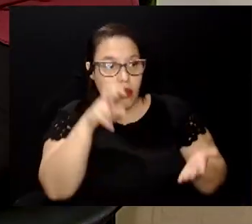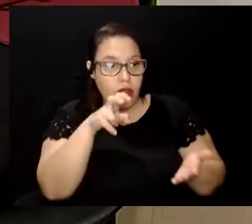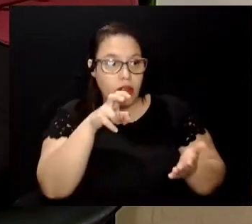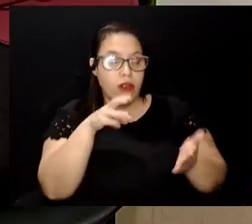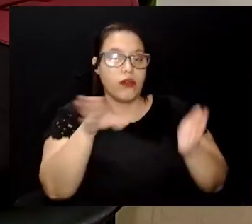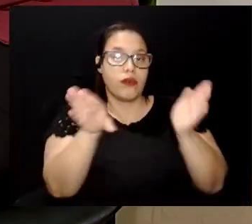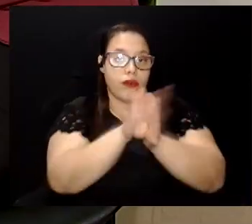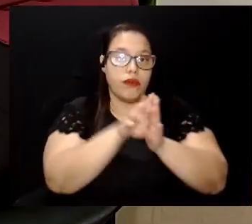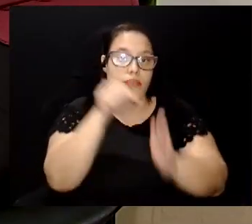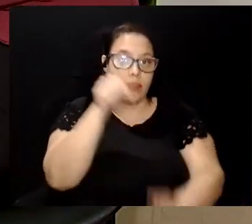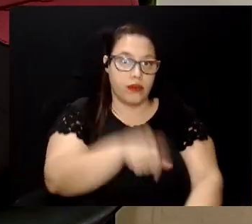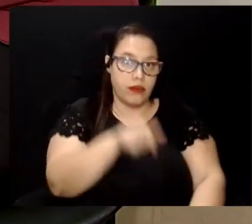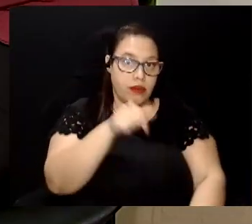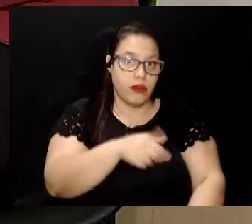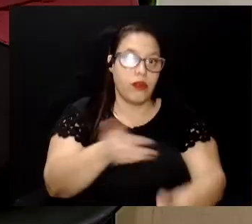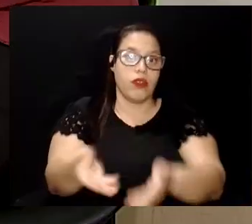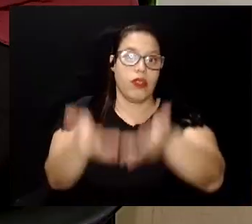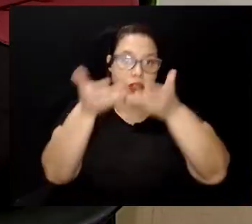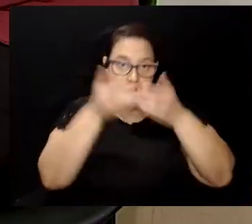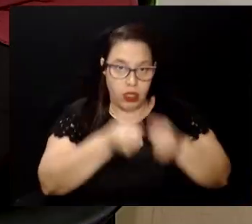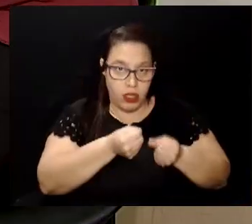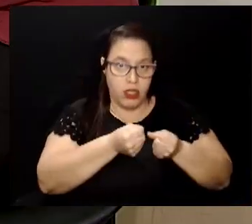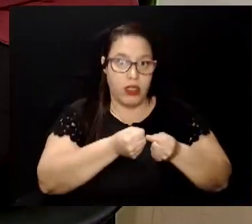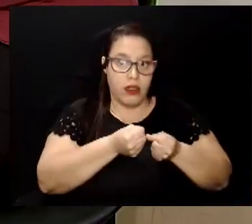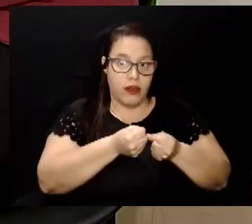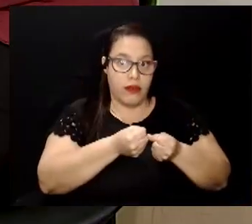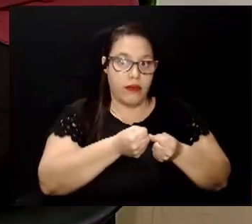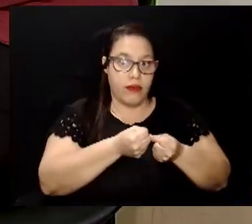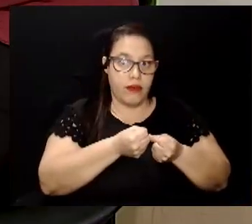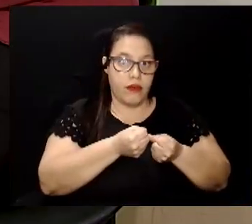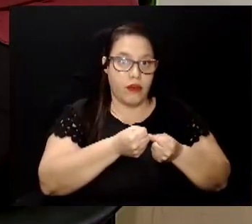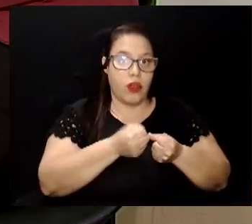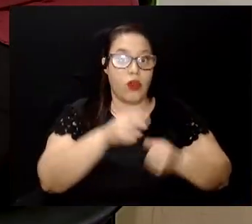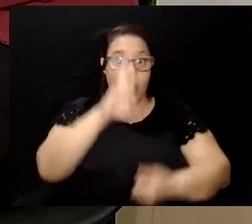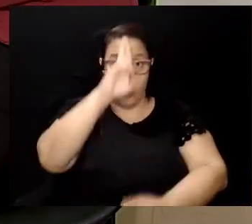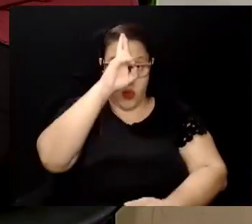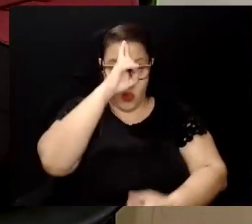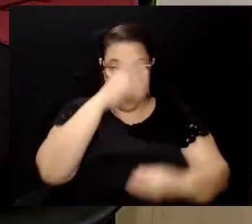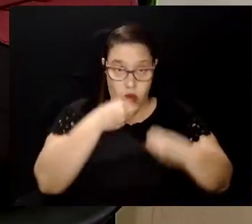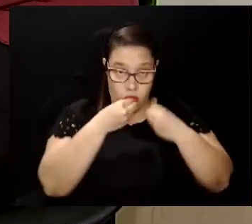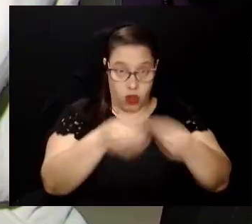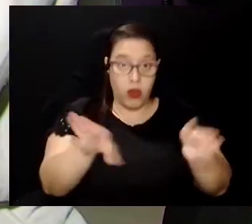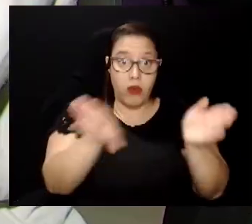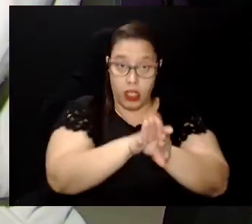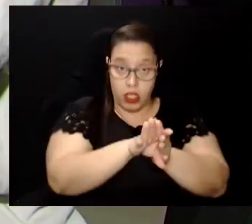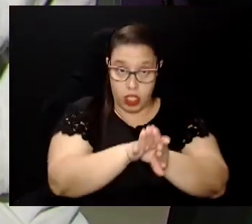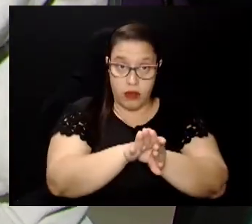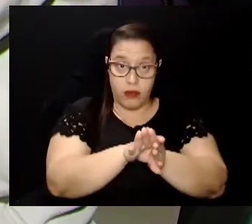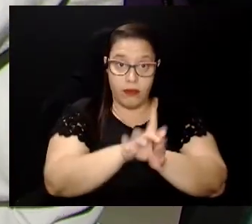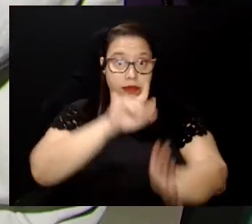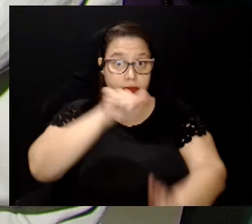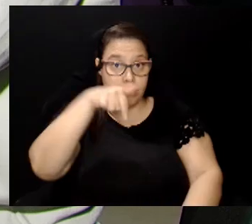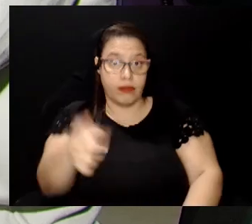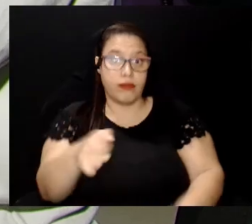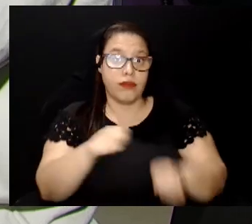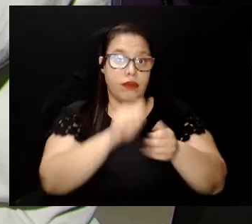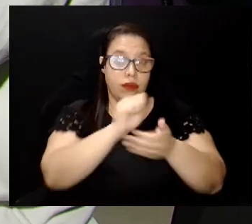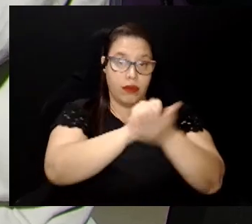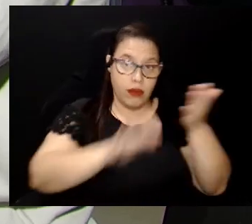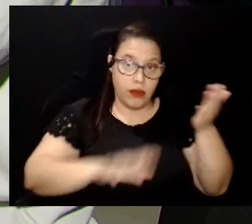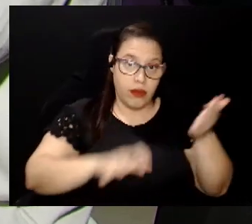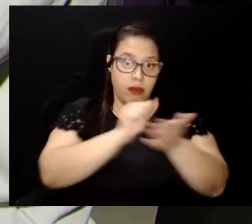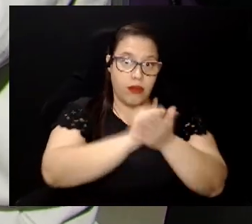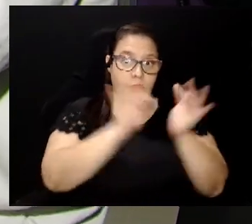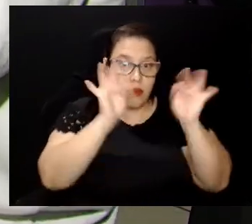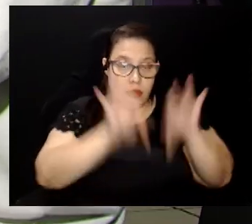acolhe, serve o almoço para quem está chegando e depois fazem as atividades. E no final da tarde eles tomam o café da